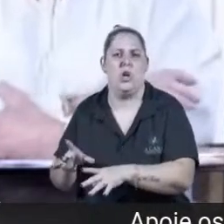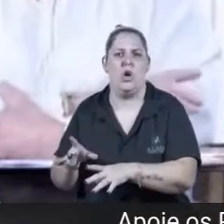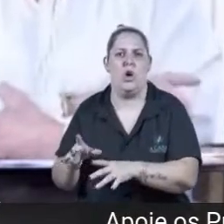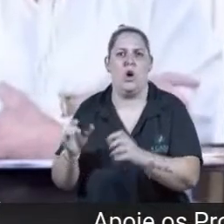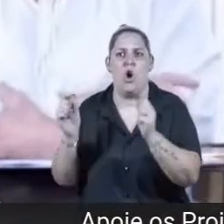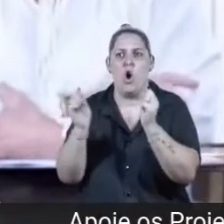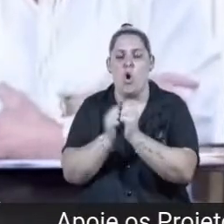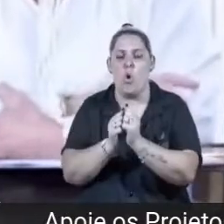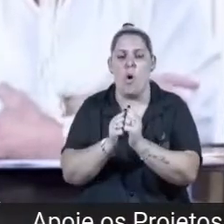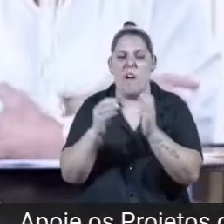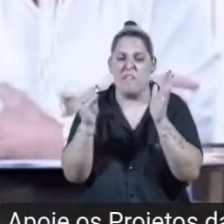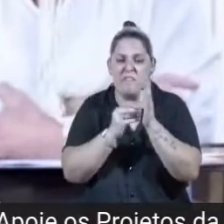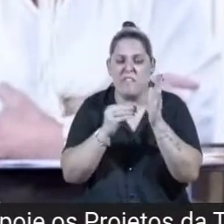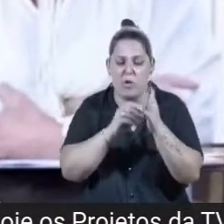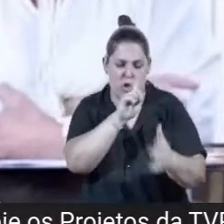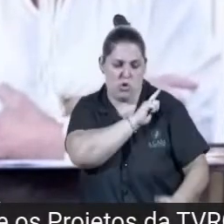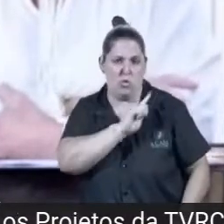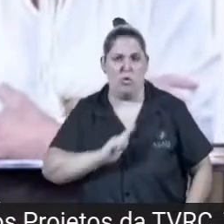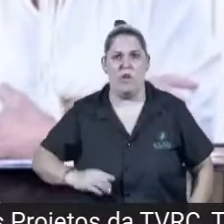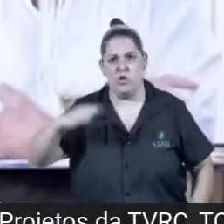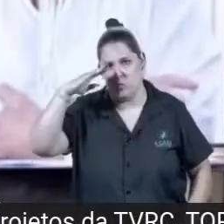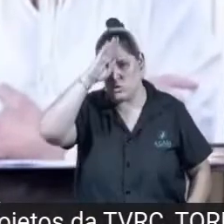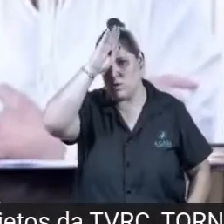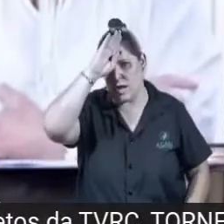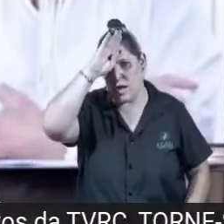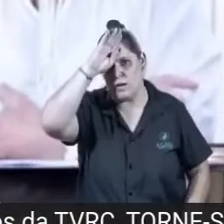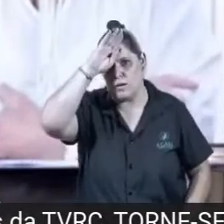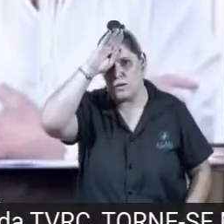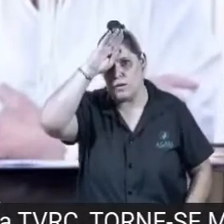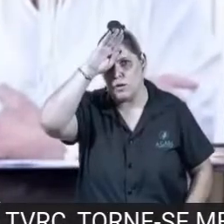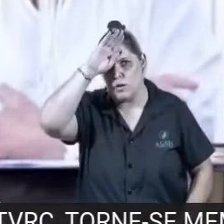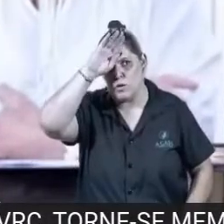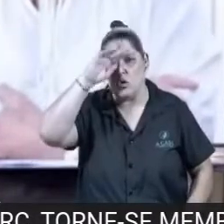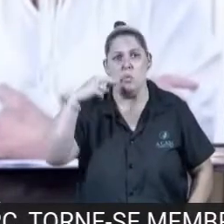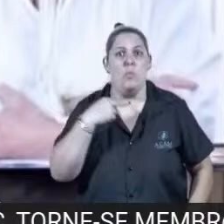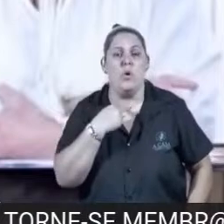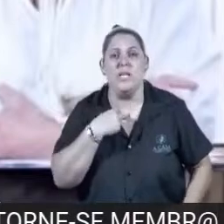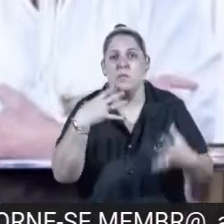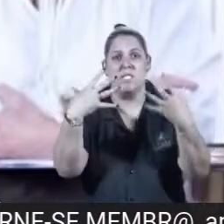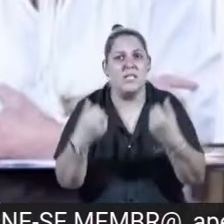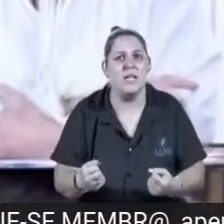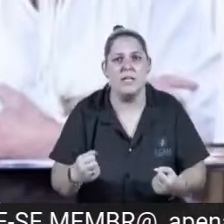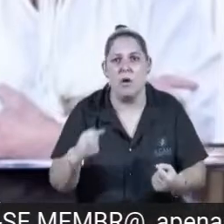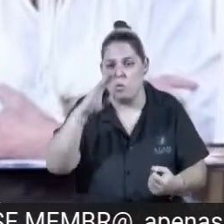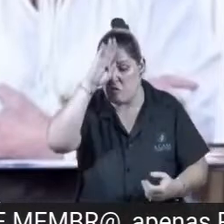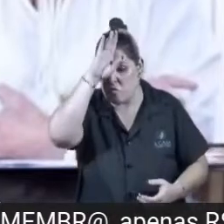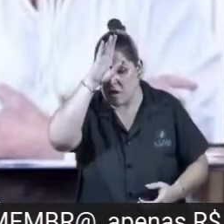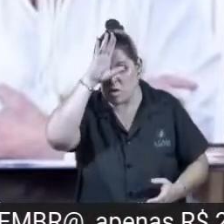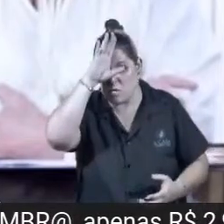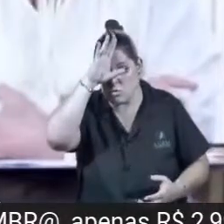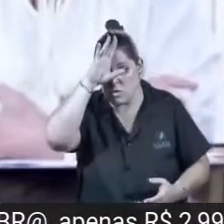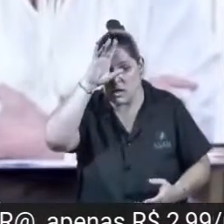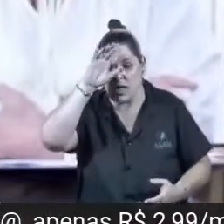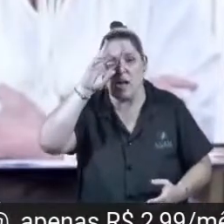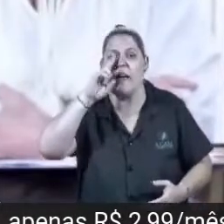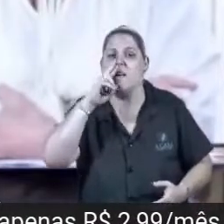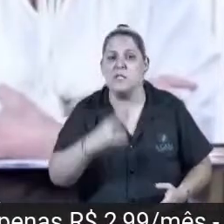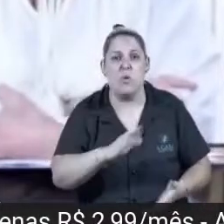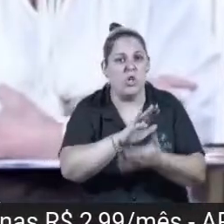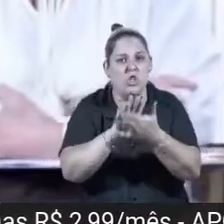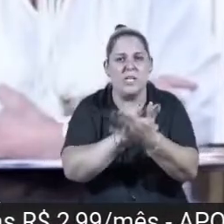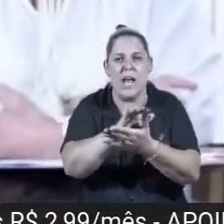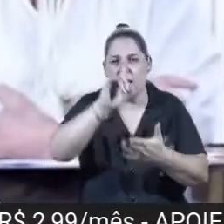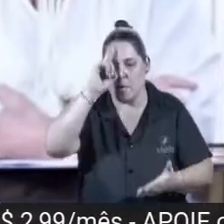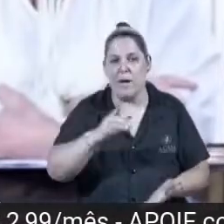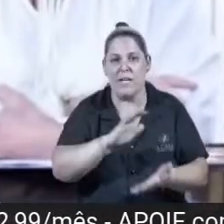do Bolsonaro. Não é possível um governo tão medíocre, que não decide nada, que não manda nada. Um presidente